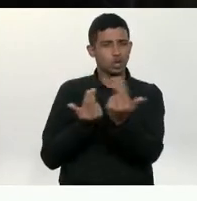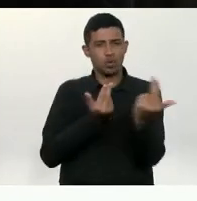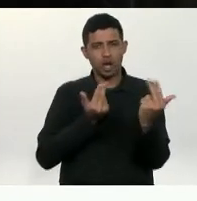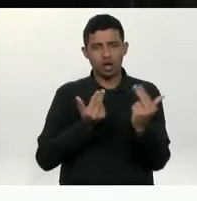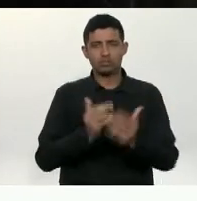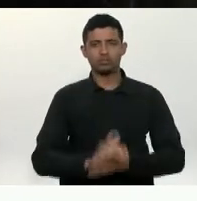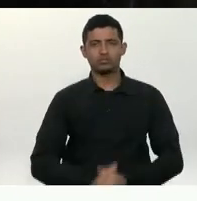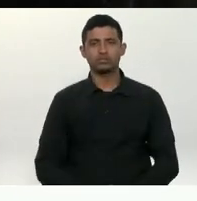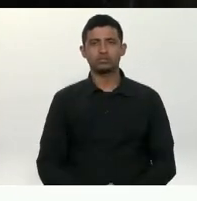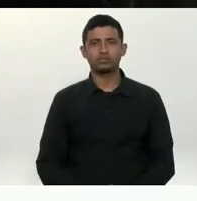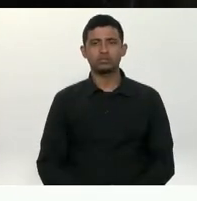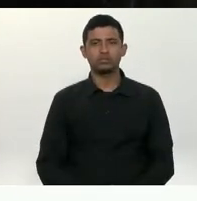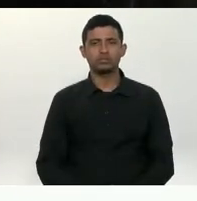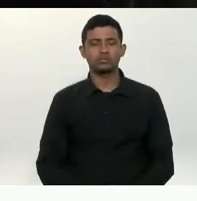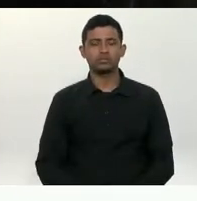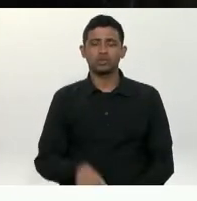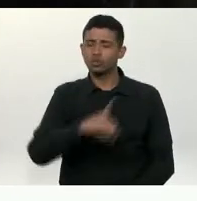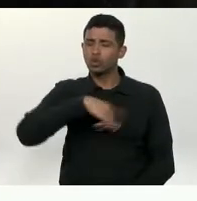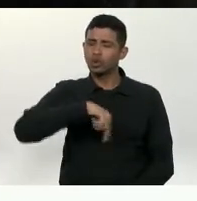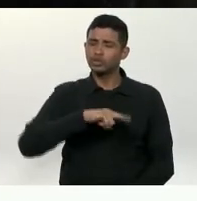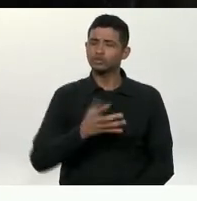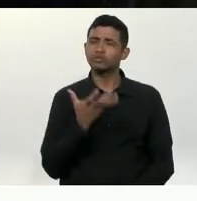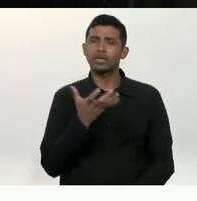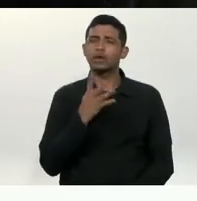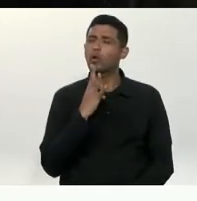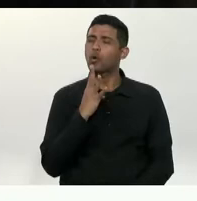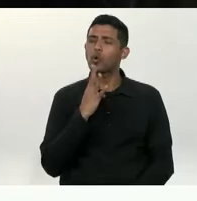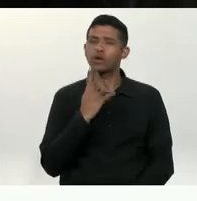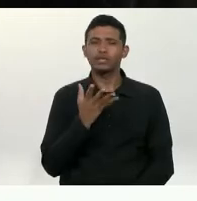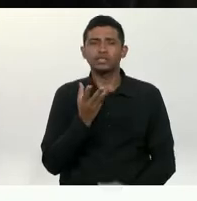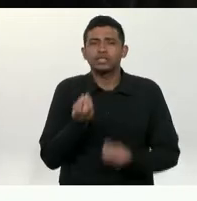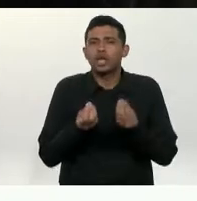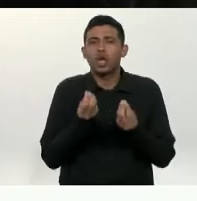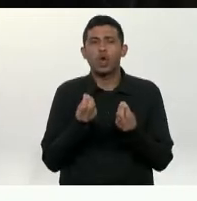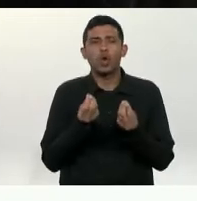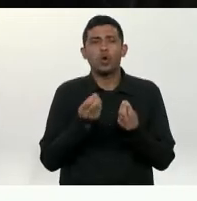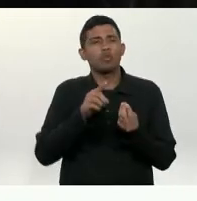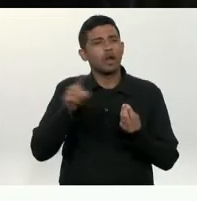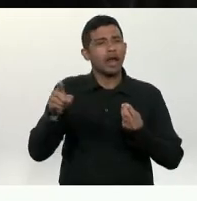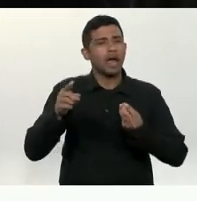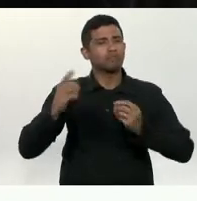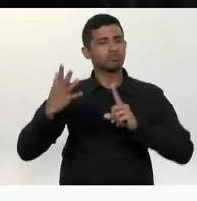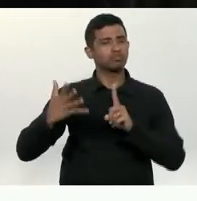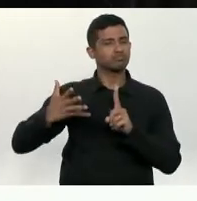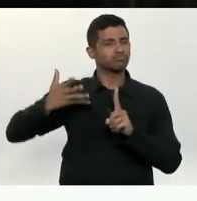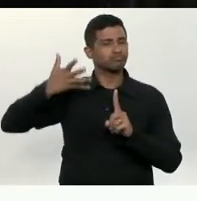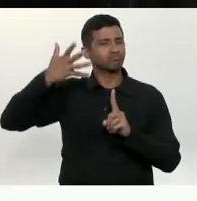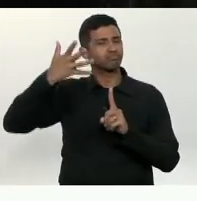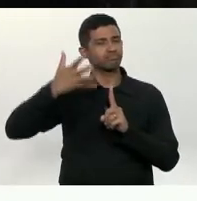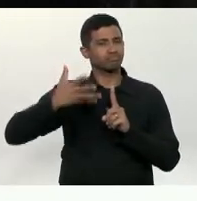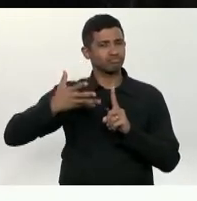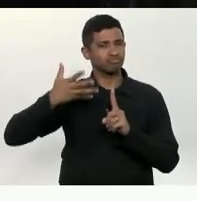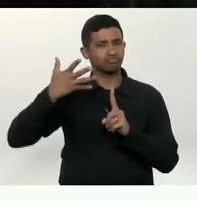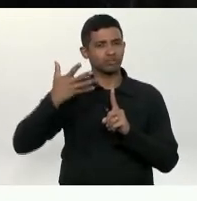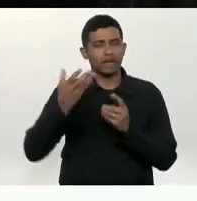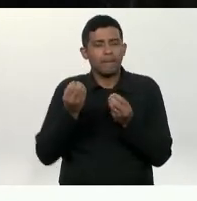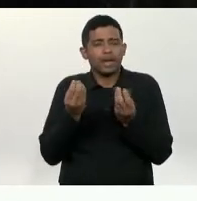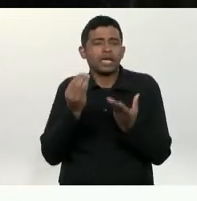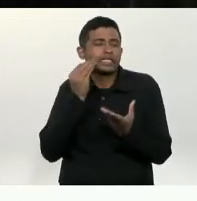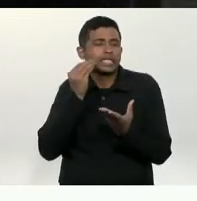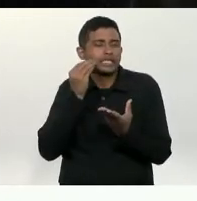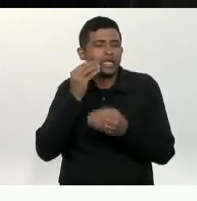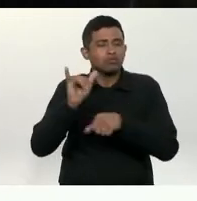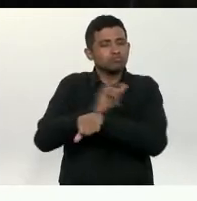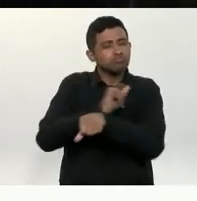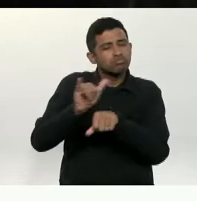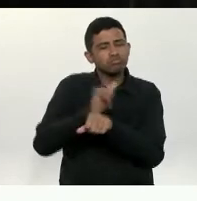é conhecer um pouco da articulação que está sendo feita para a renovação